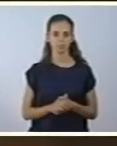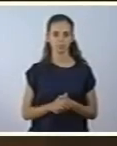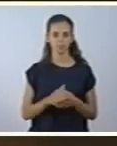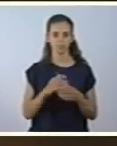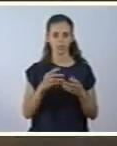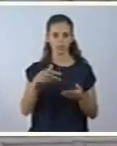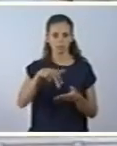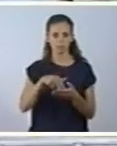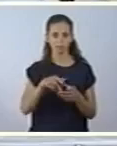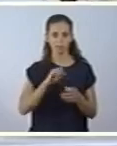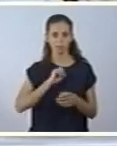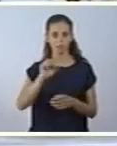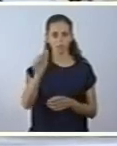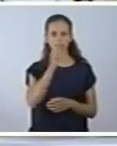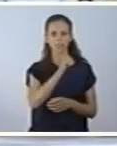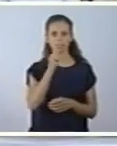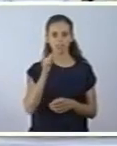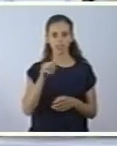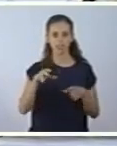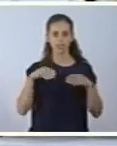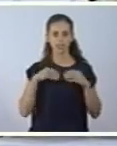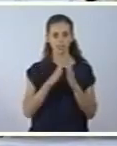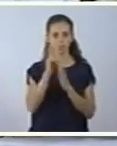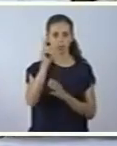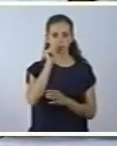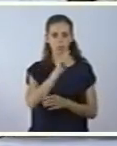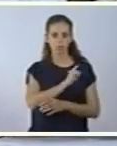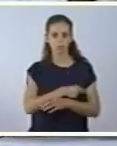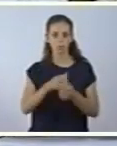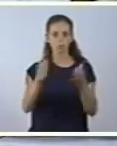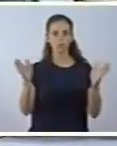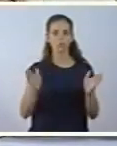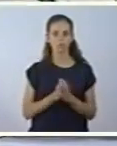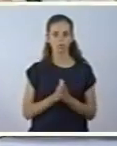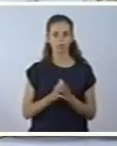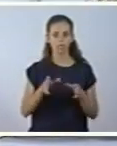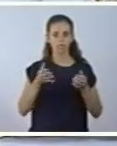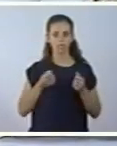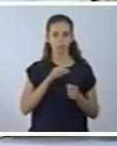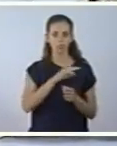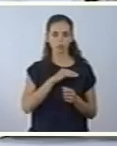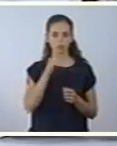Orai, irmãos, para que o meu e vosso sacrifício seja aceito por Deus Pai Todo-Poderoso.